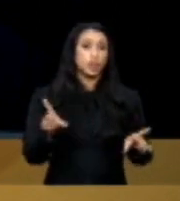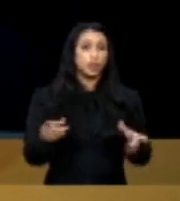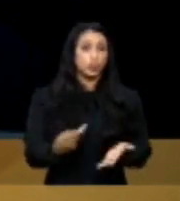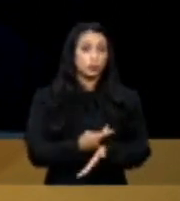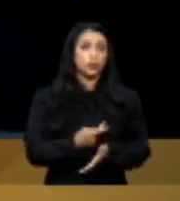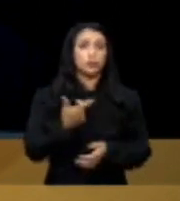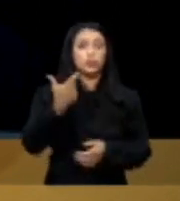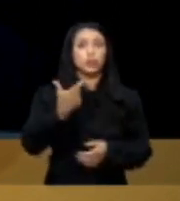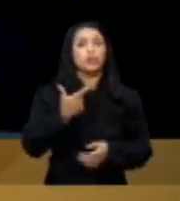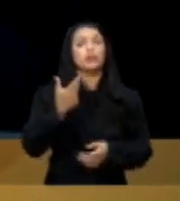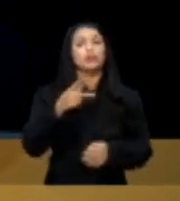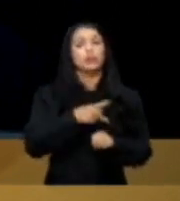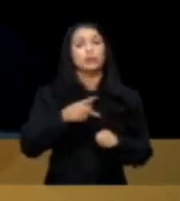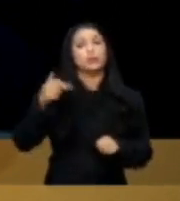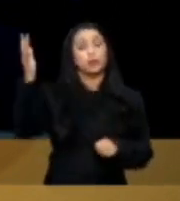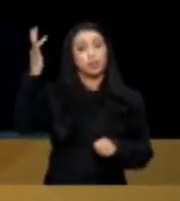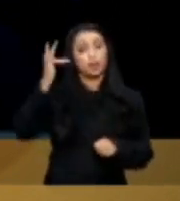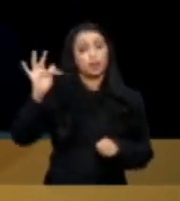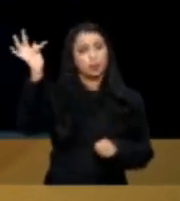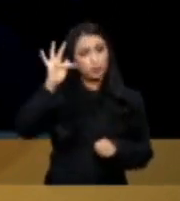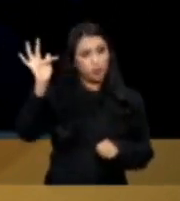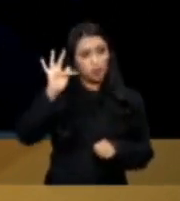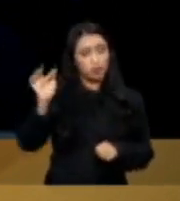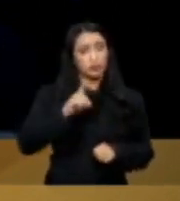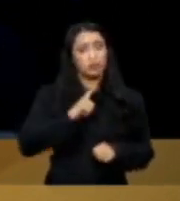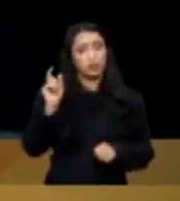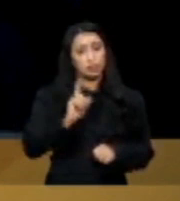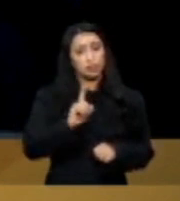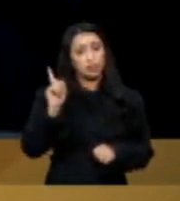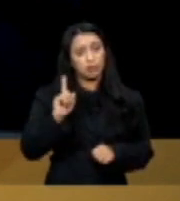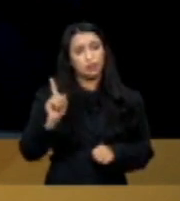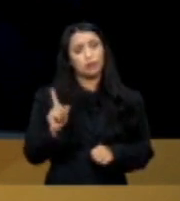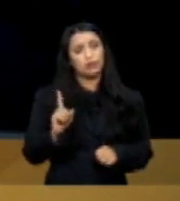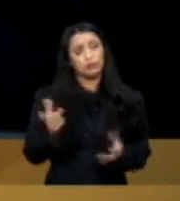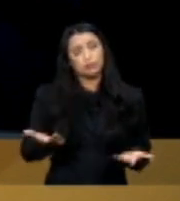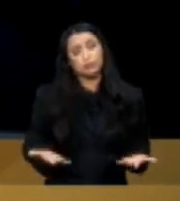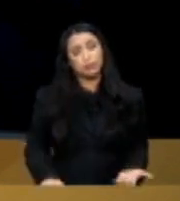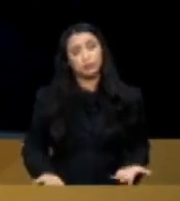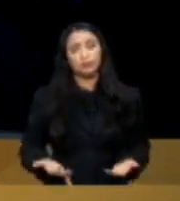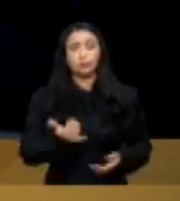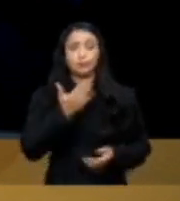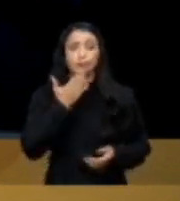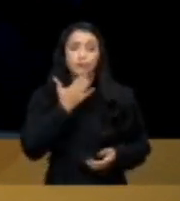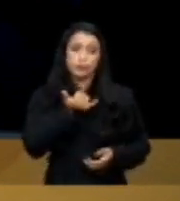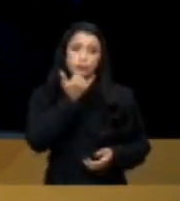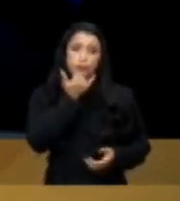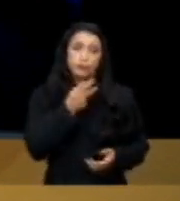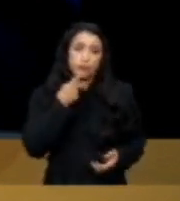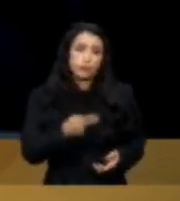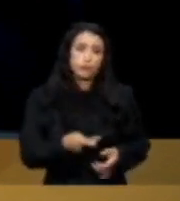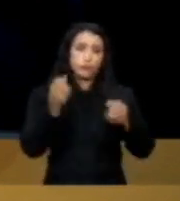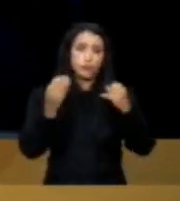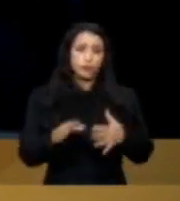onde vigora um modelo de financiamento federal forte, pode ser aqui invocado. Cabe data vênia afirmar que